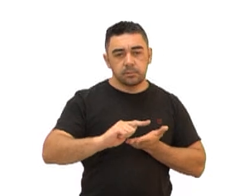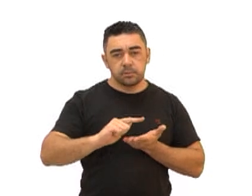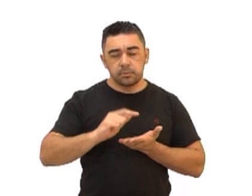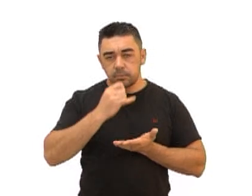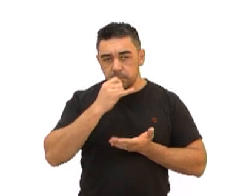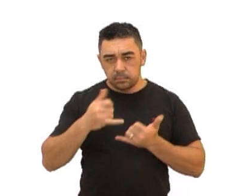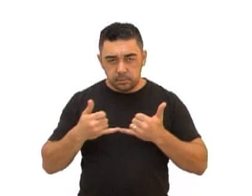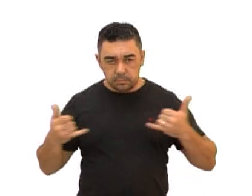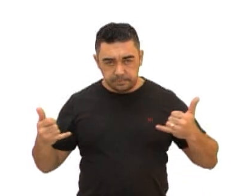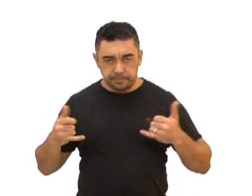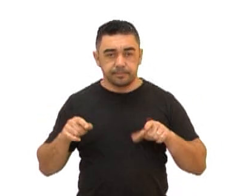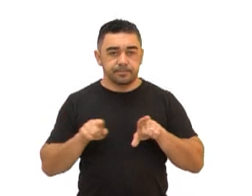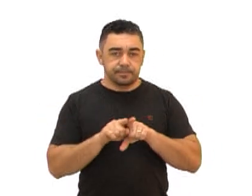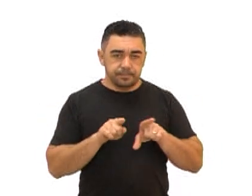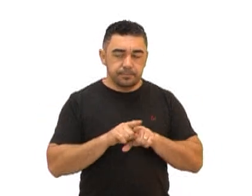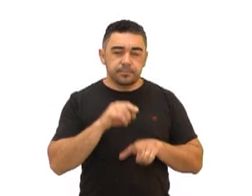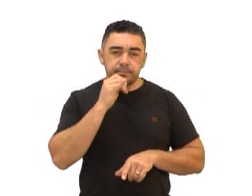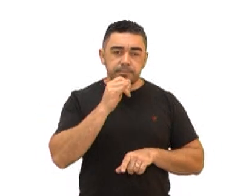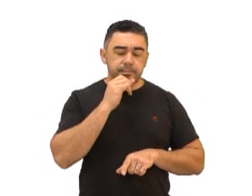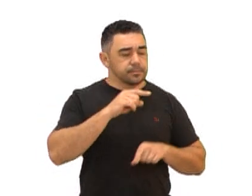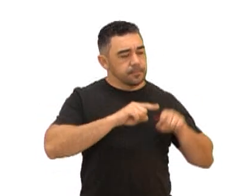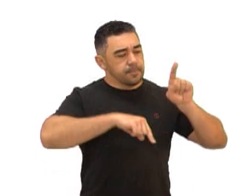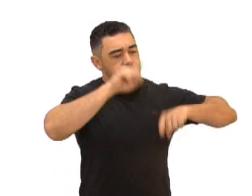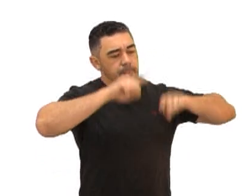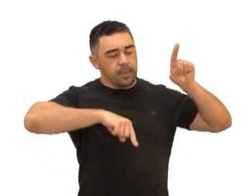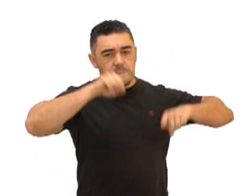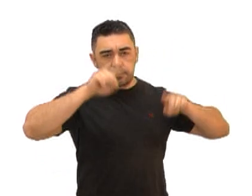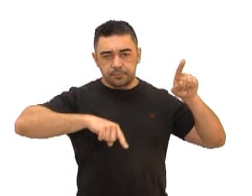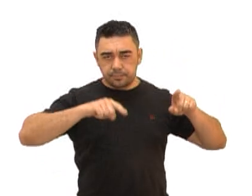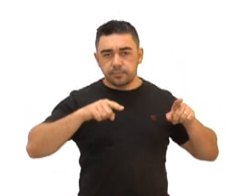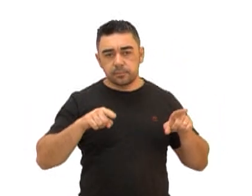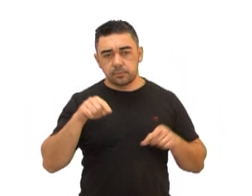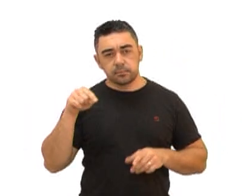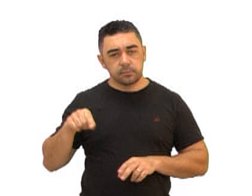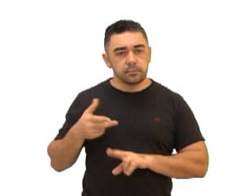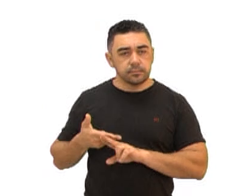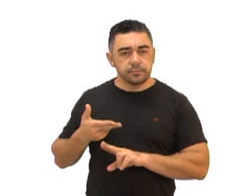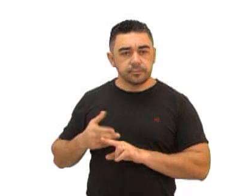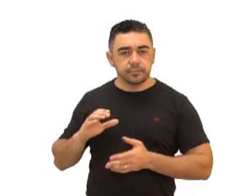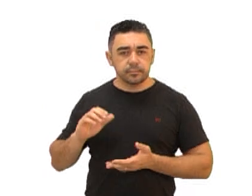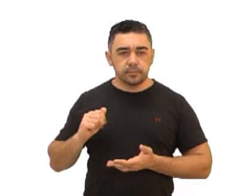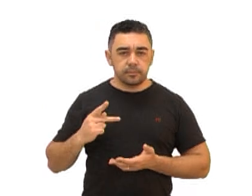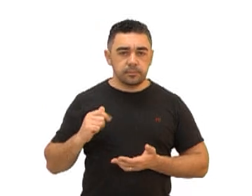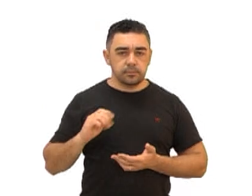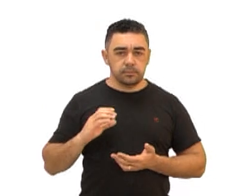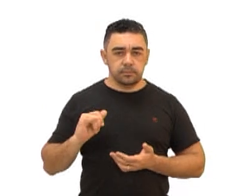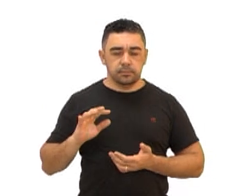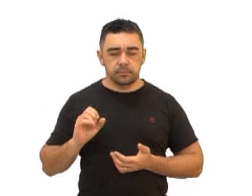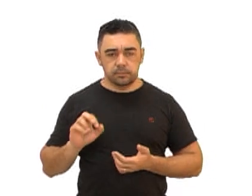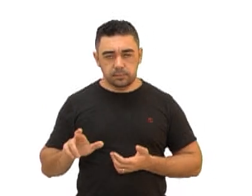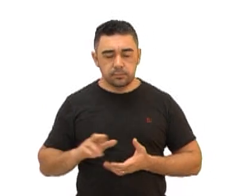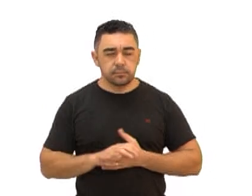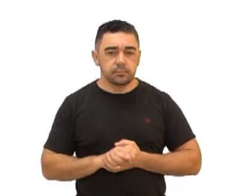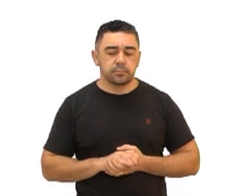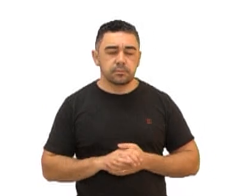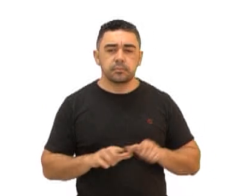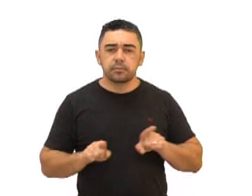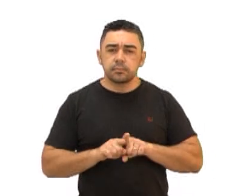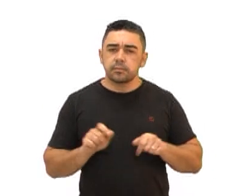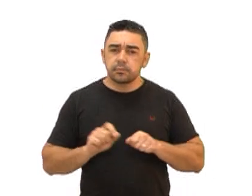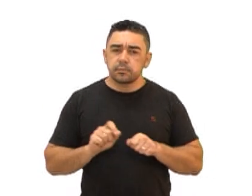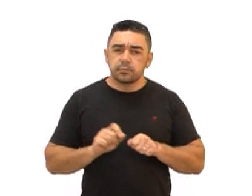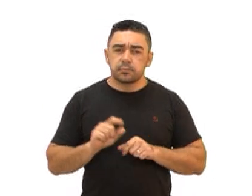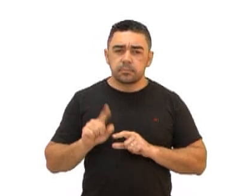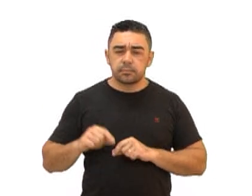Também osciladores, gerador de frequência, é usado o capacitor. E também na confecção de